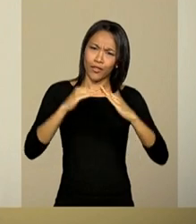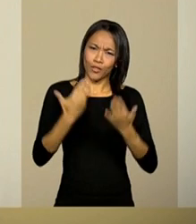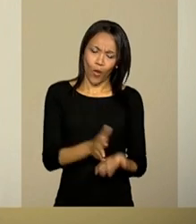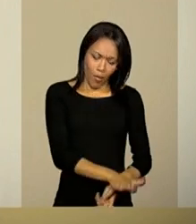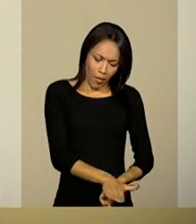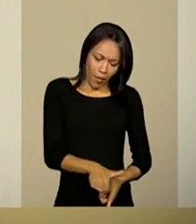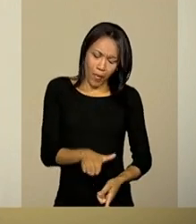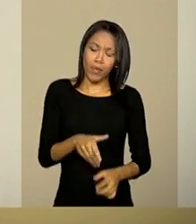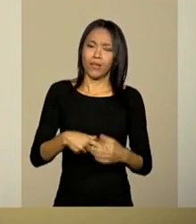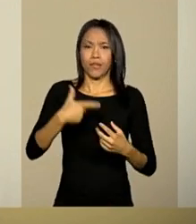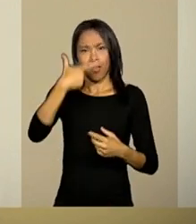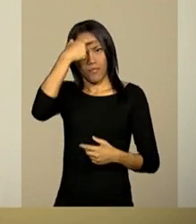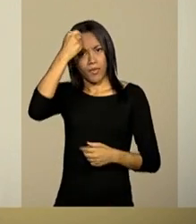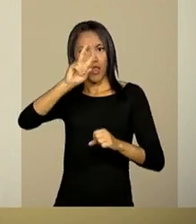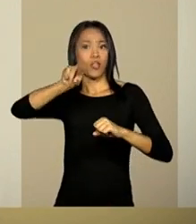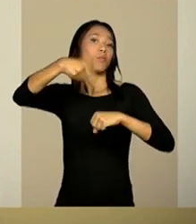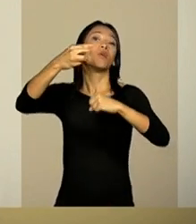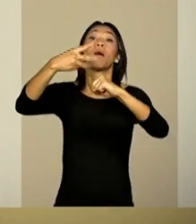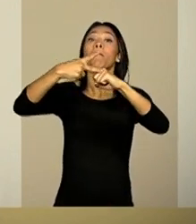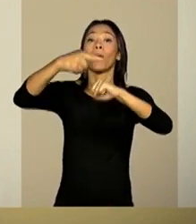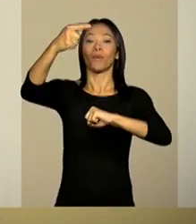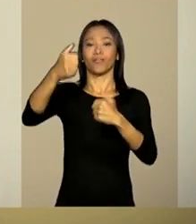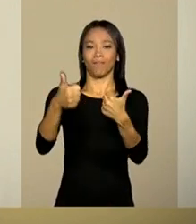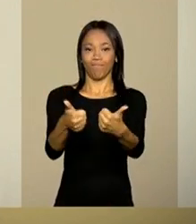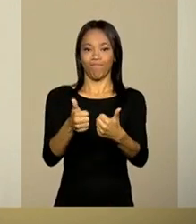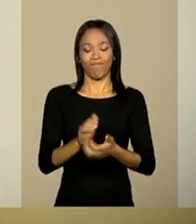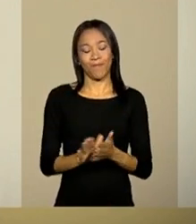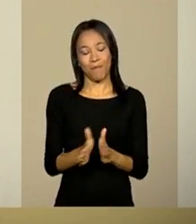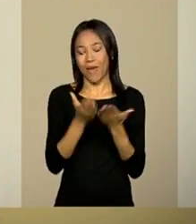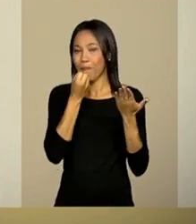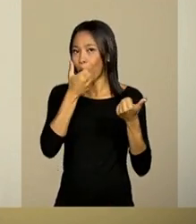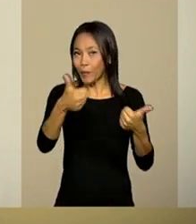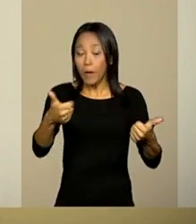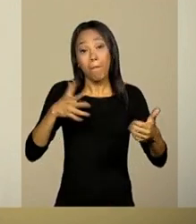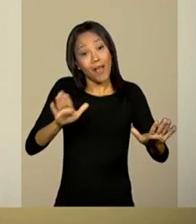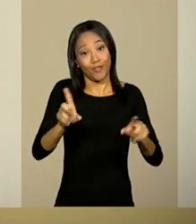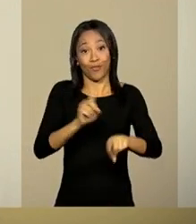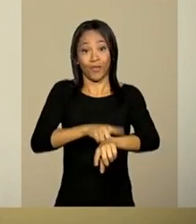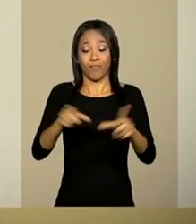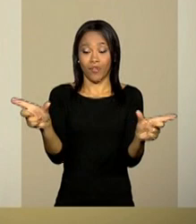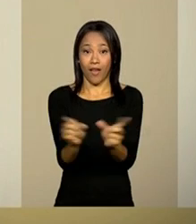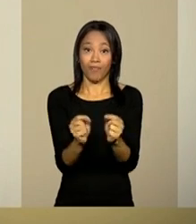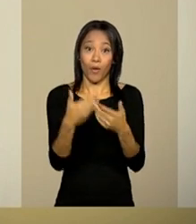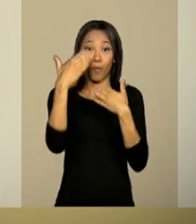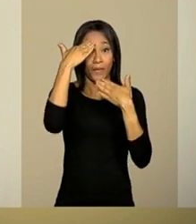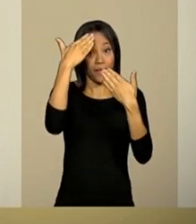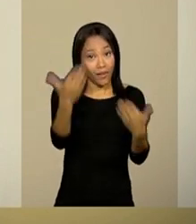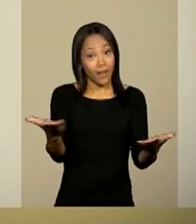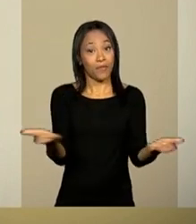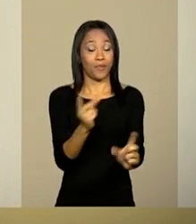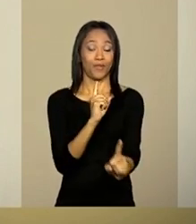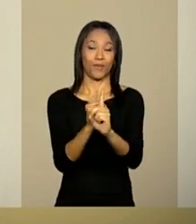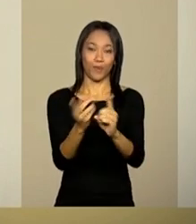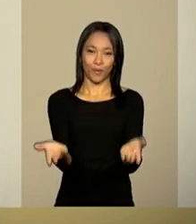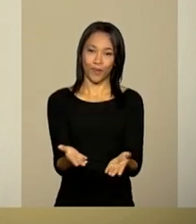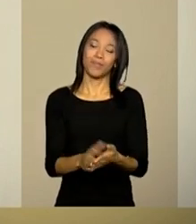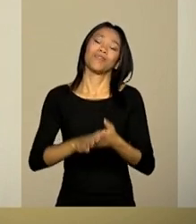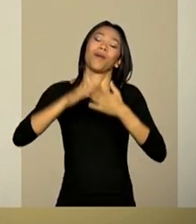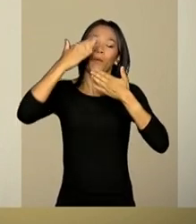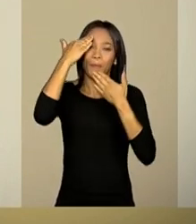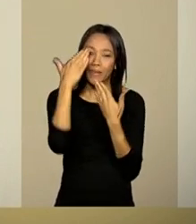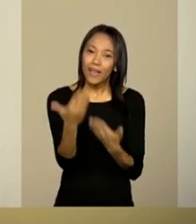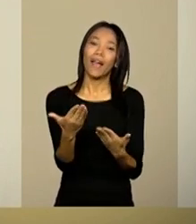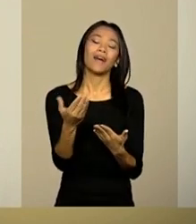em nosso país Maravilha presidenta agora infelizmente o nosso tempo hoje chegou ao fim obrigado por mais esse café Obrigada